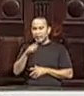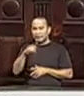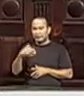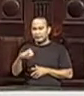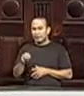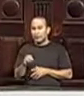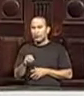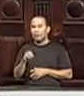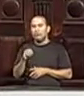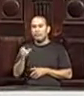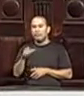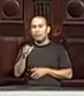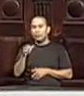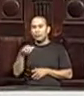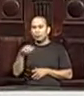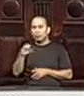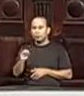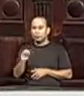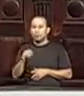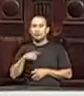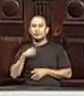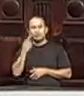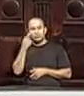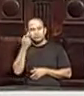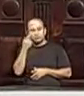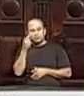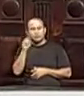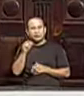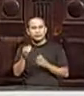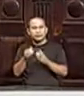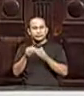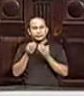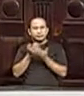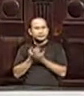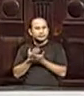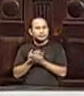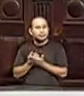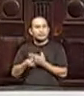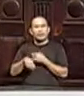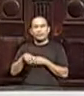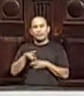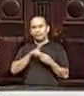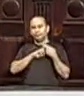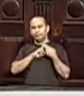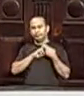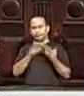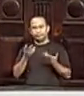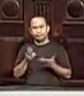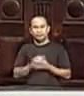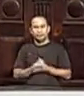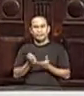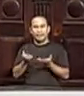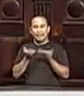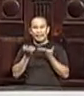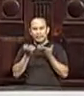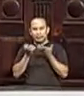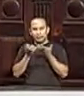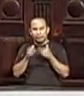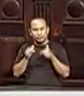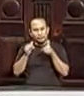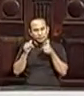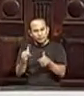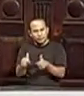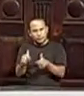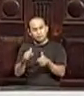único, coisa que já foi identificada e requerida pelo próprio Tribunal de Contas do Estado. Queremos uma